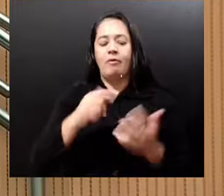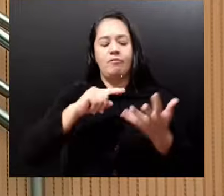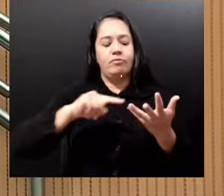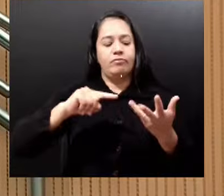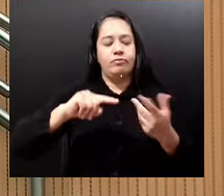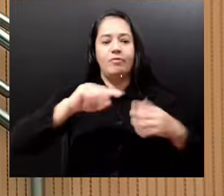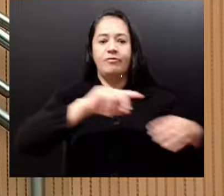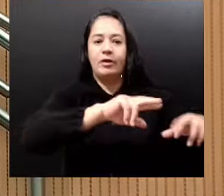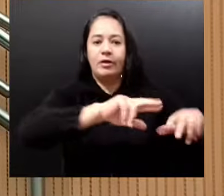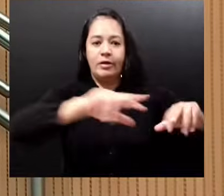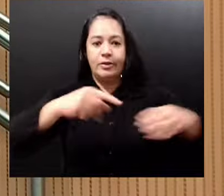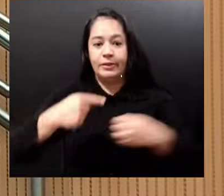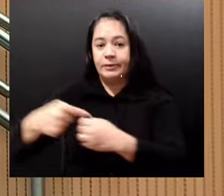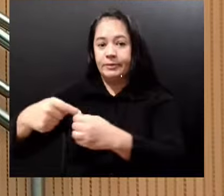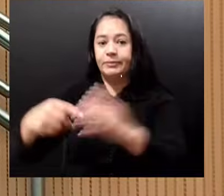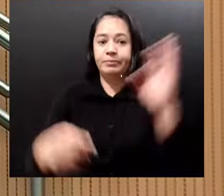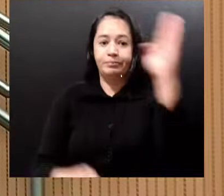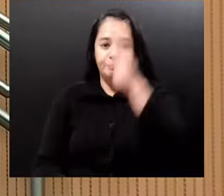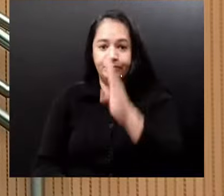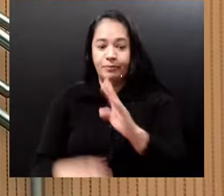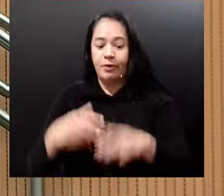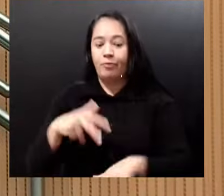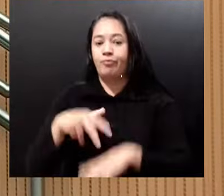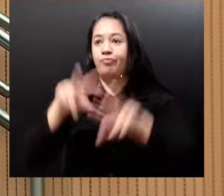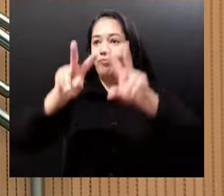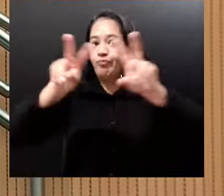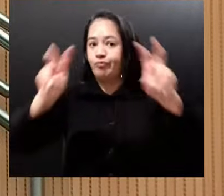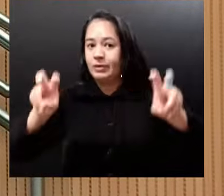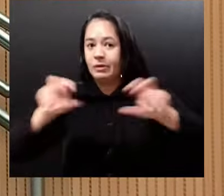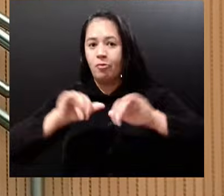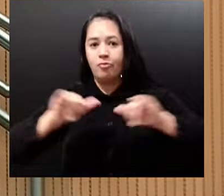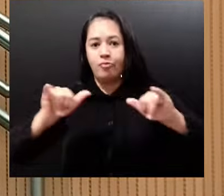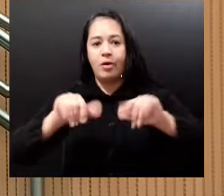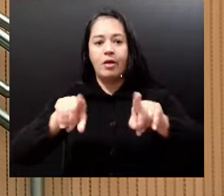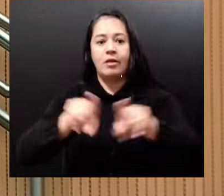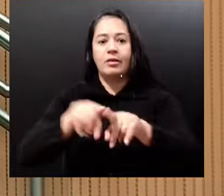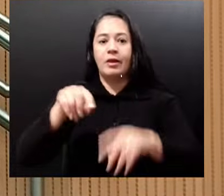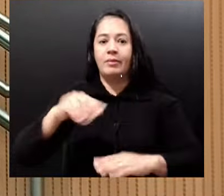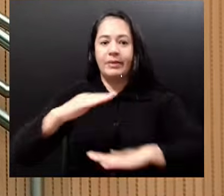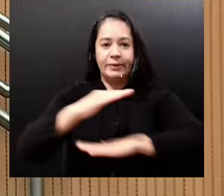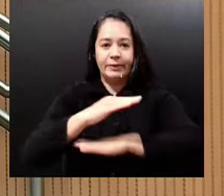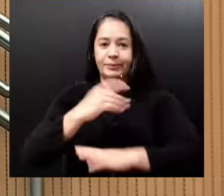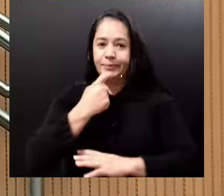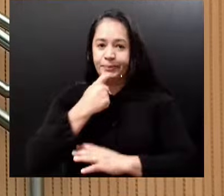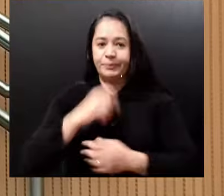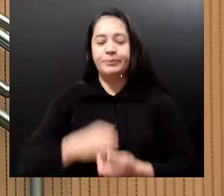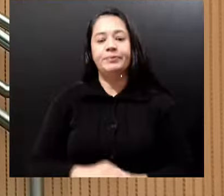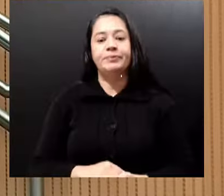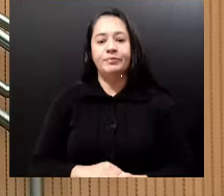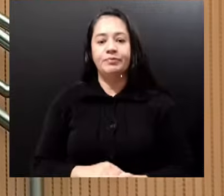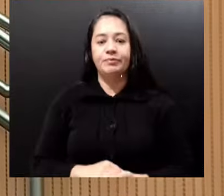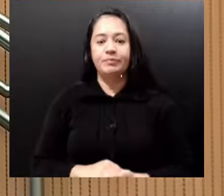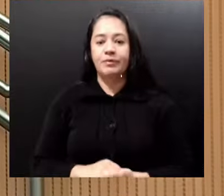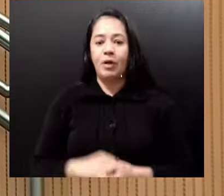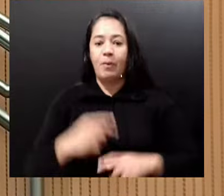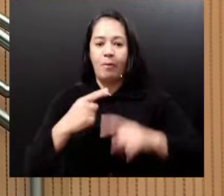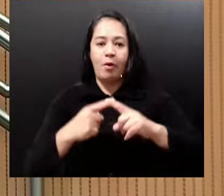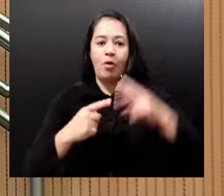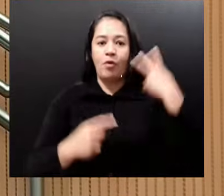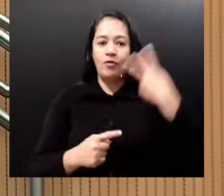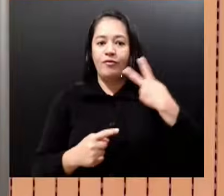Brasil. Tema que repercutiu também aqui na Câmara Municipal de Campinas, com os vereadores vindo à